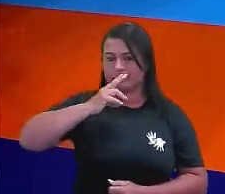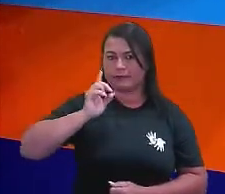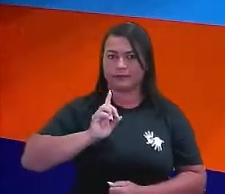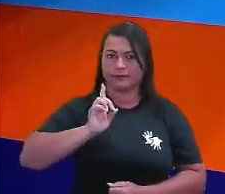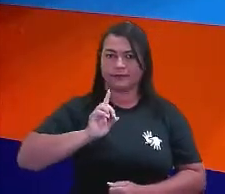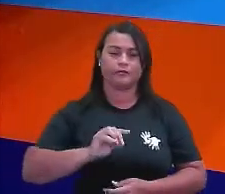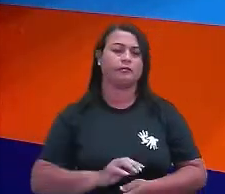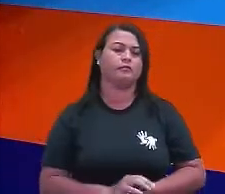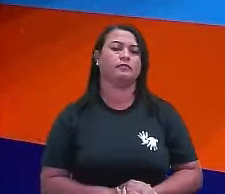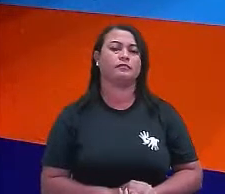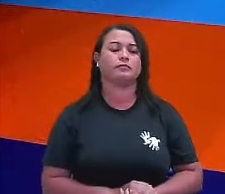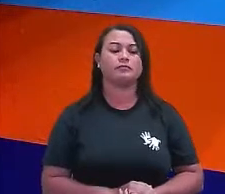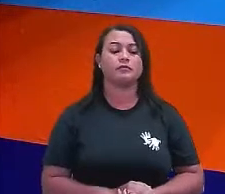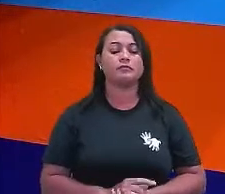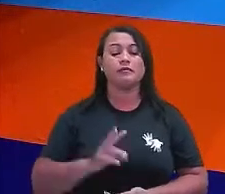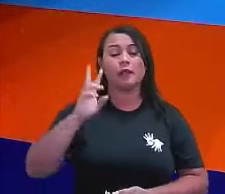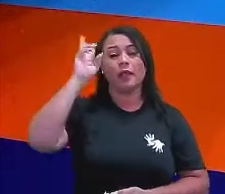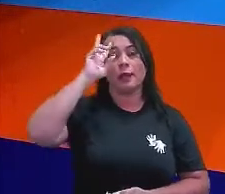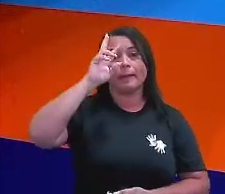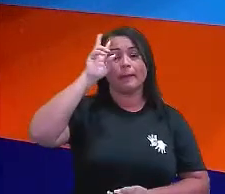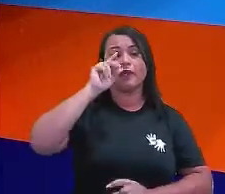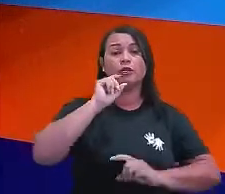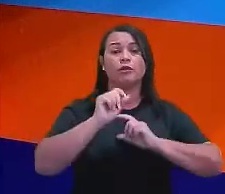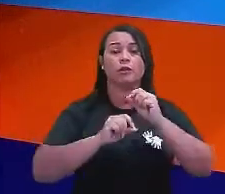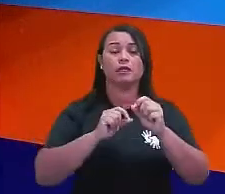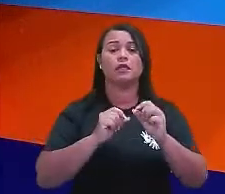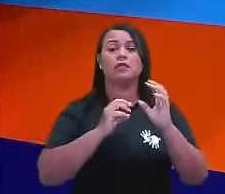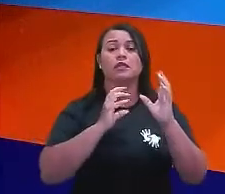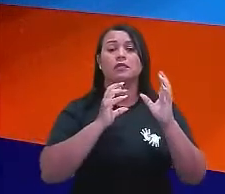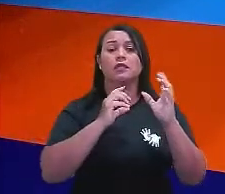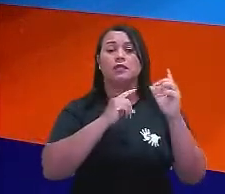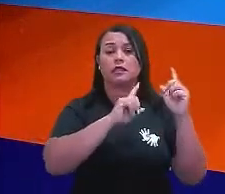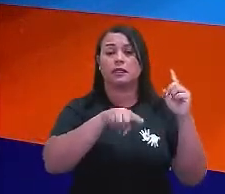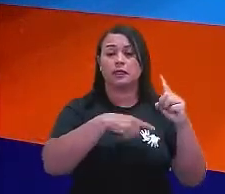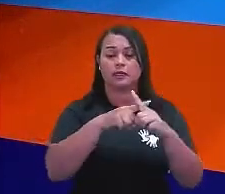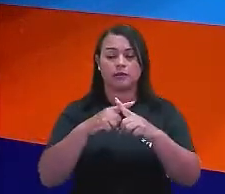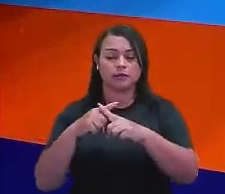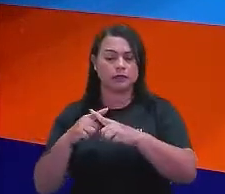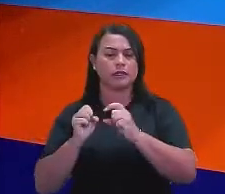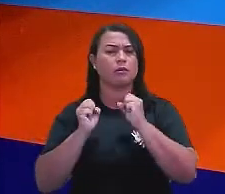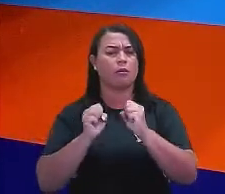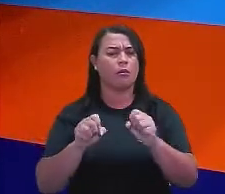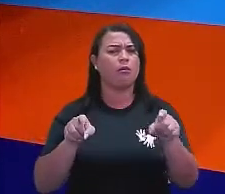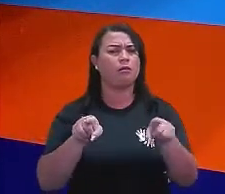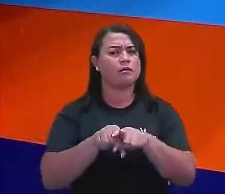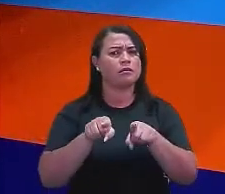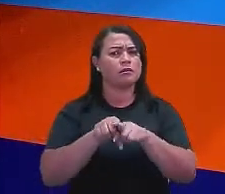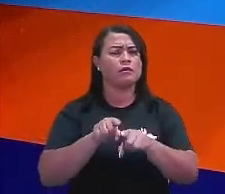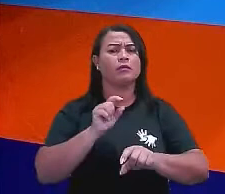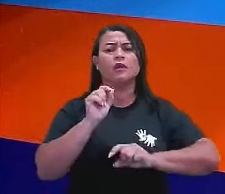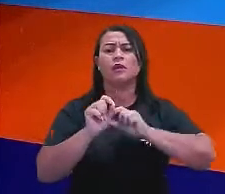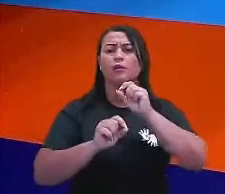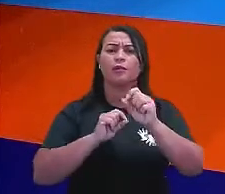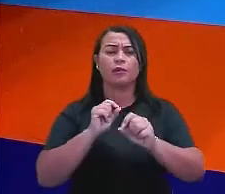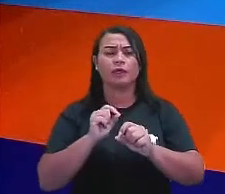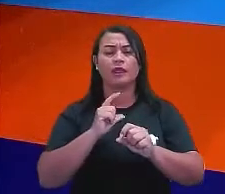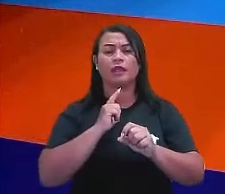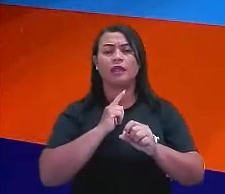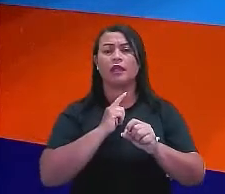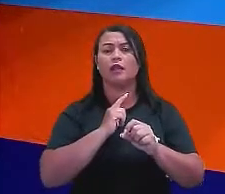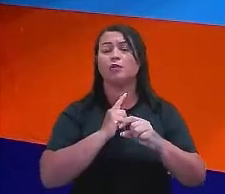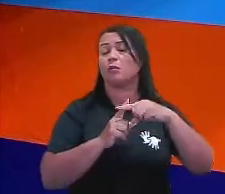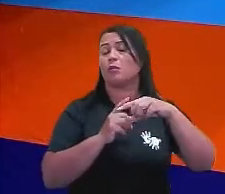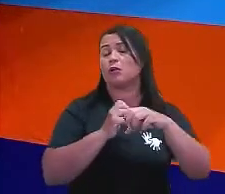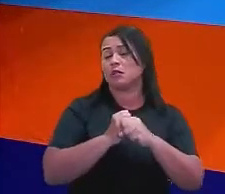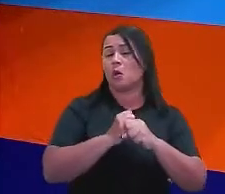certo? Lembrando, na multiplicação, a gente também pode fazer ela através da adição, já